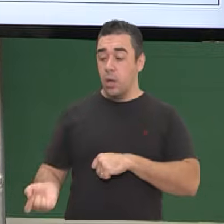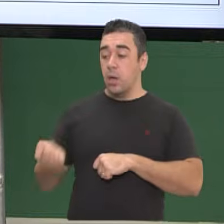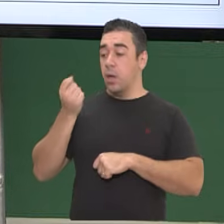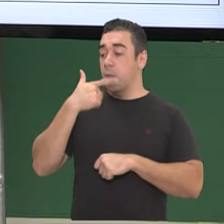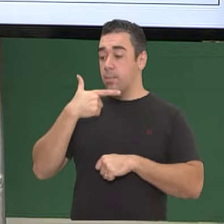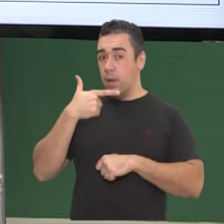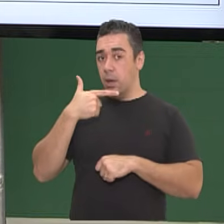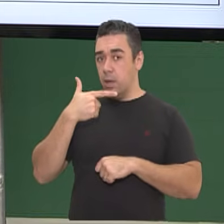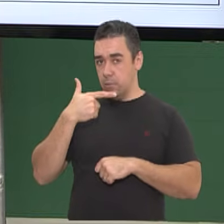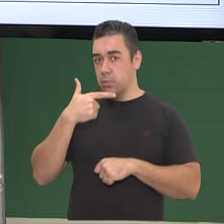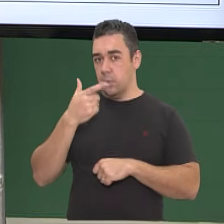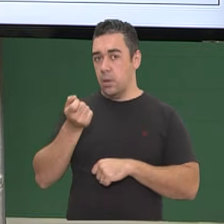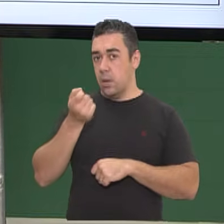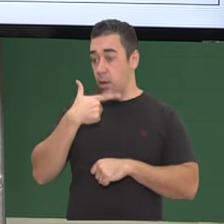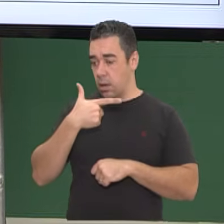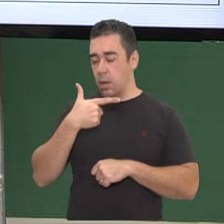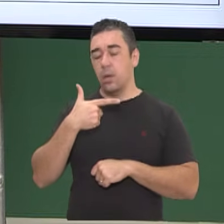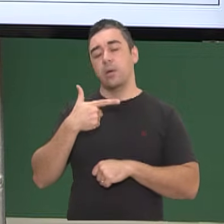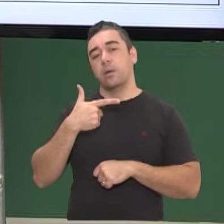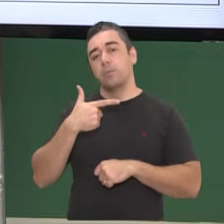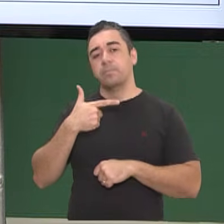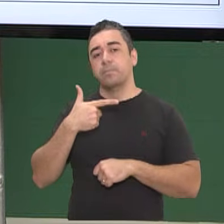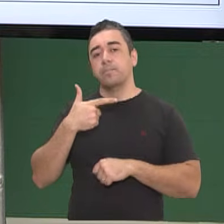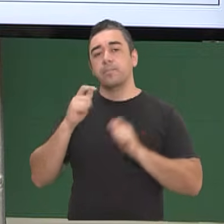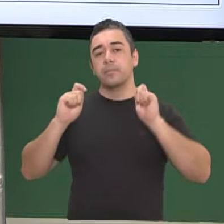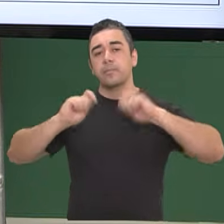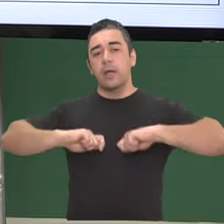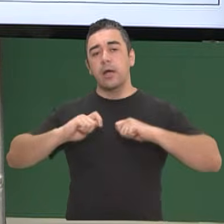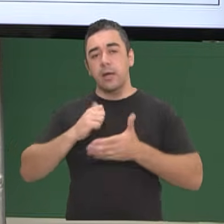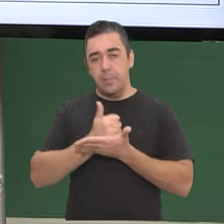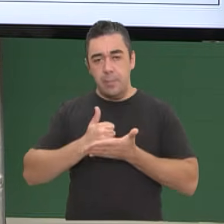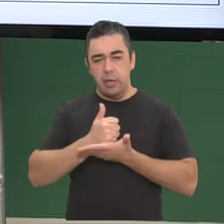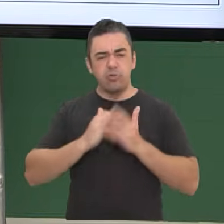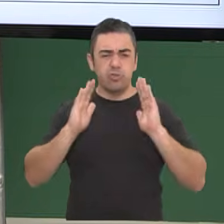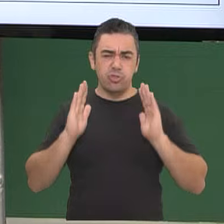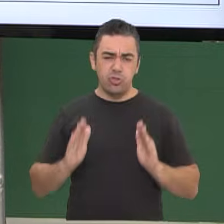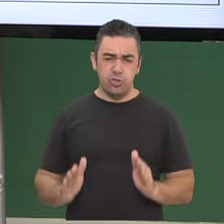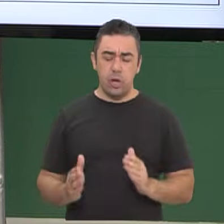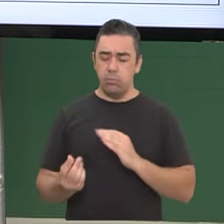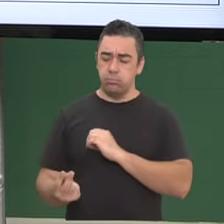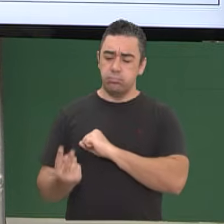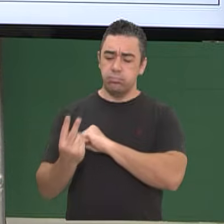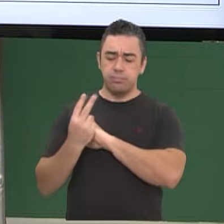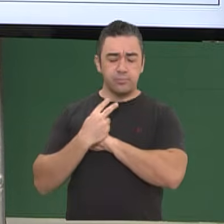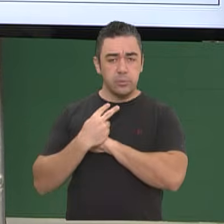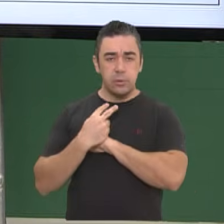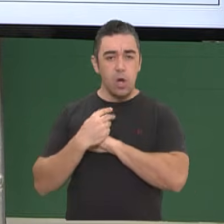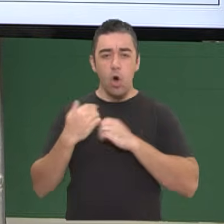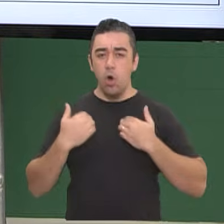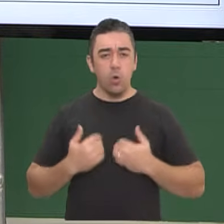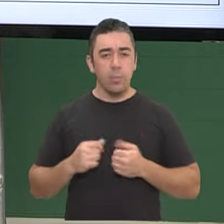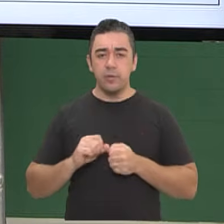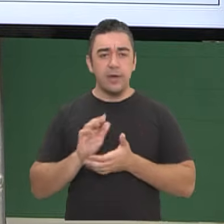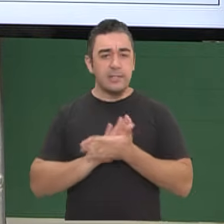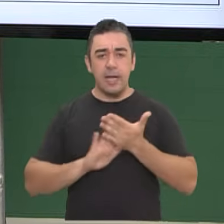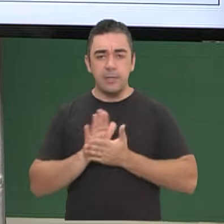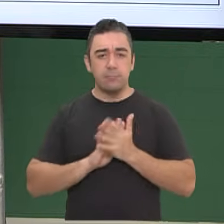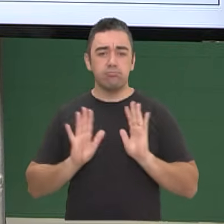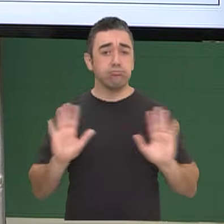esse medicamento. Quando ela recebe esse medicamento, como ela já está recebendo anticorpos prontos, o corpo dela não vai produzir